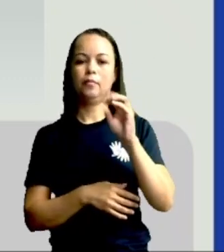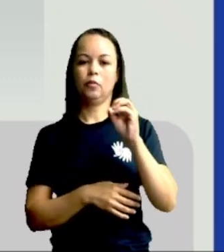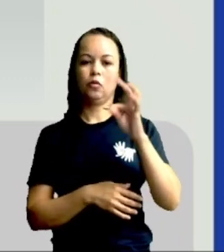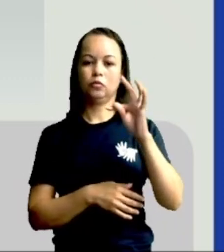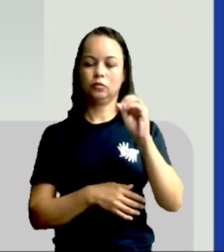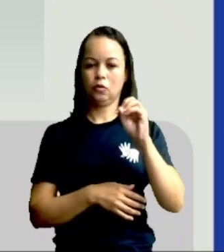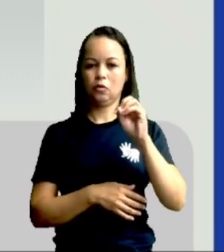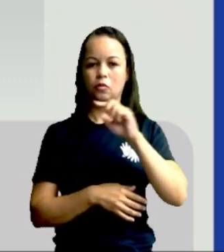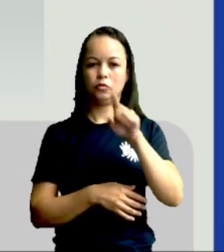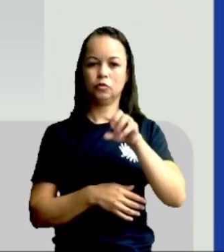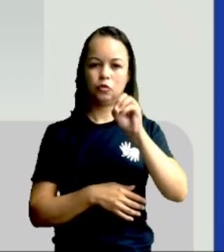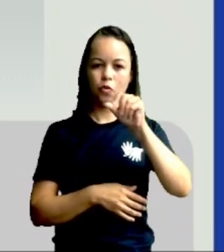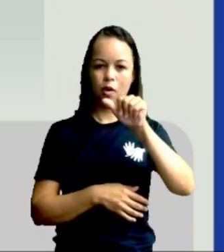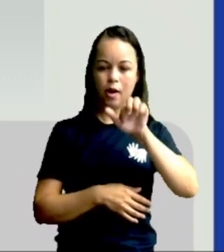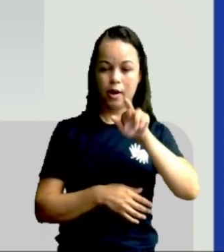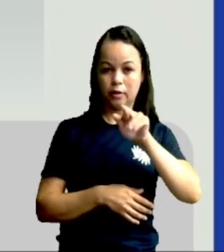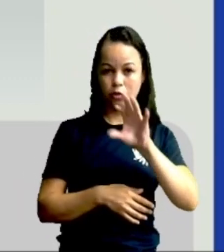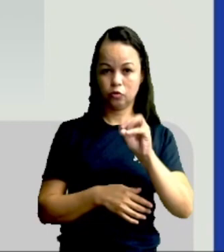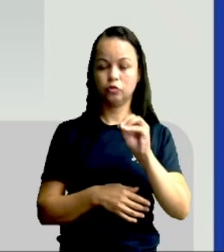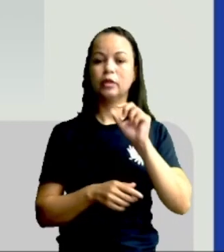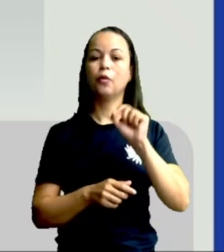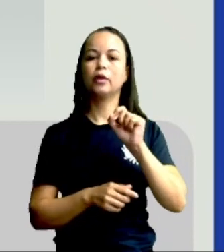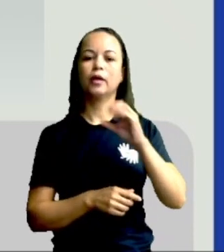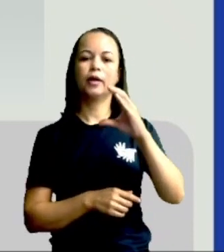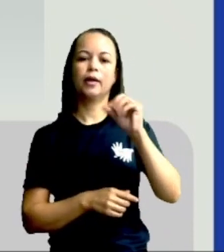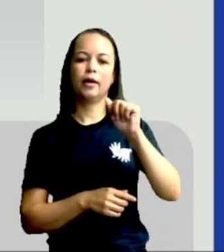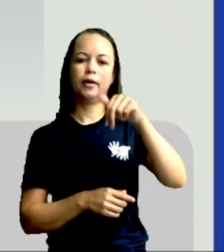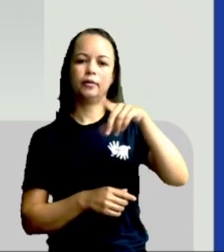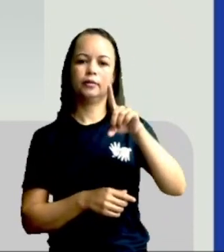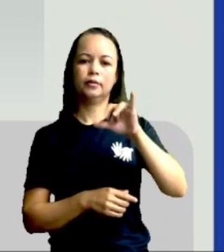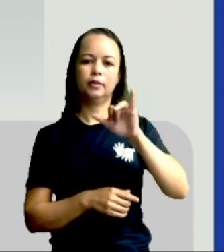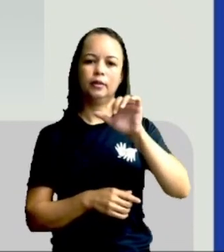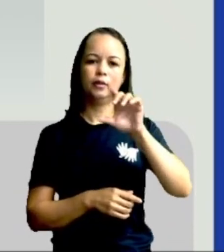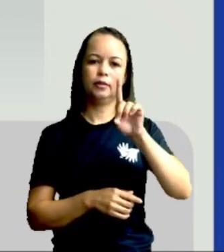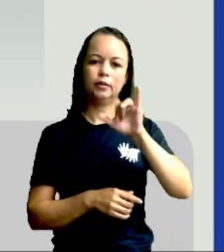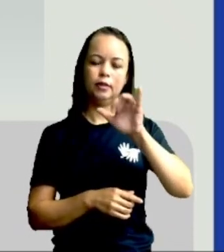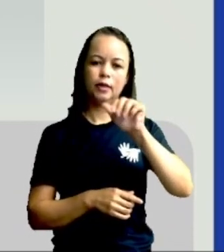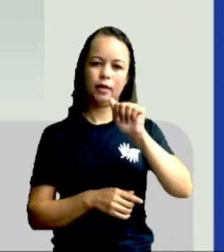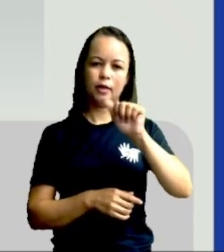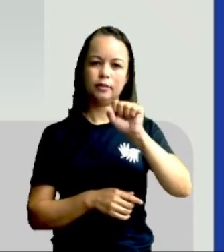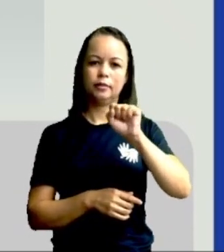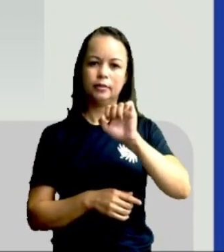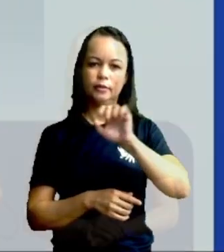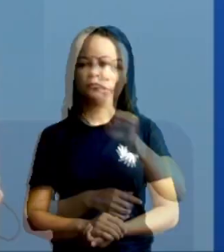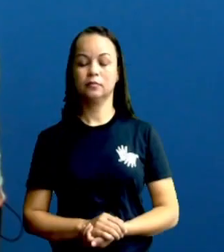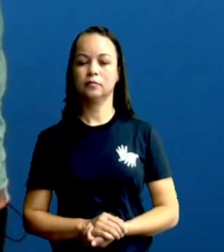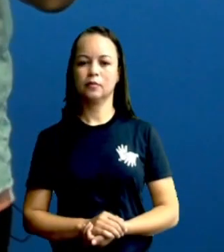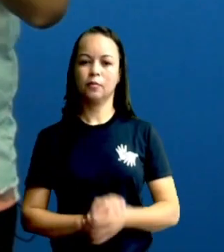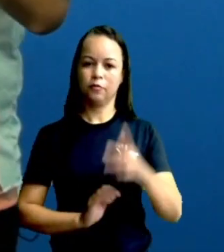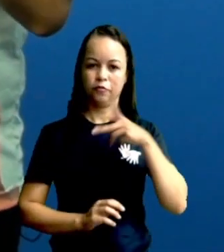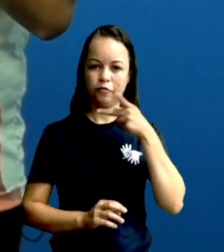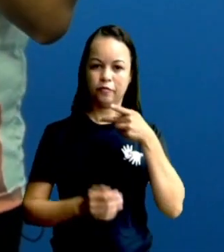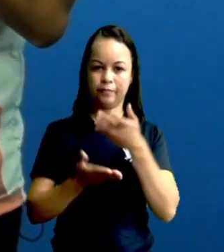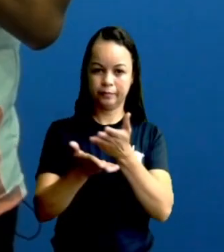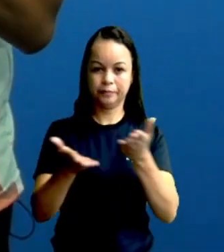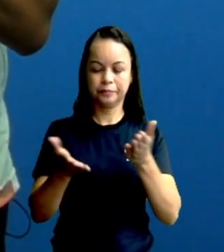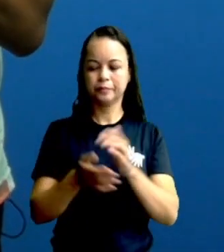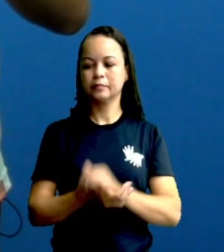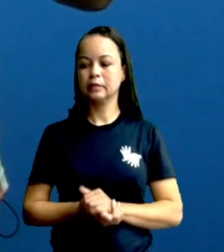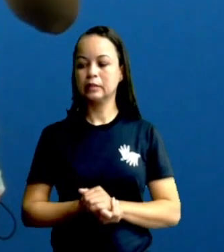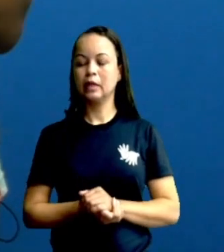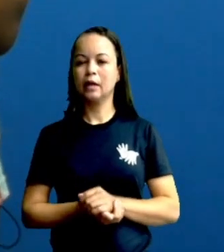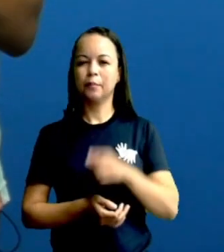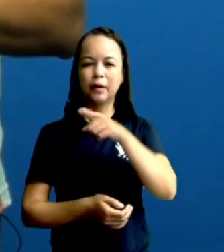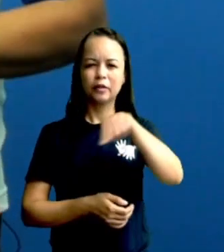protozoário. E no caso do fungo, a gente tem a candidíase, tá? Então, para que você